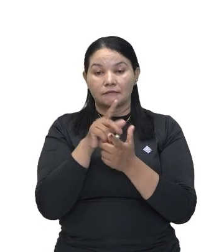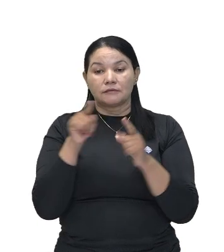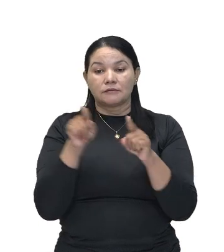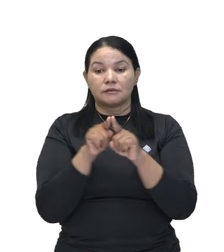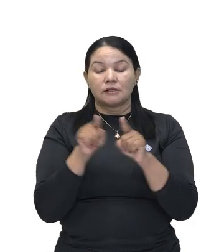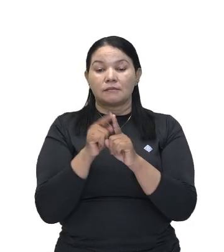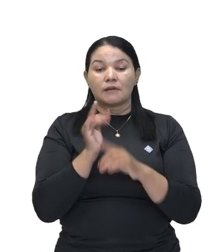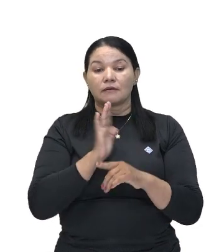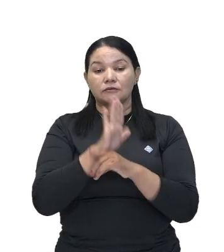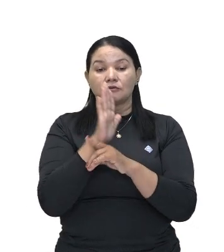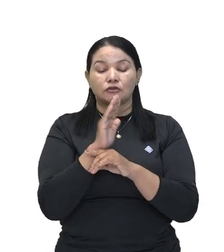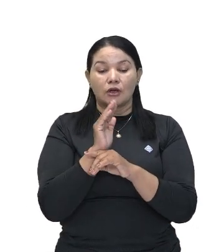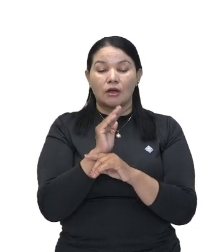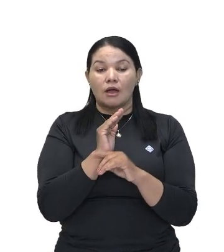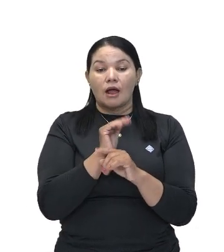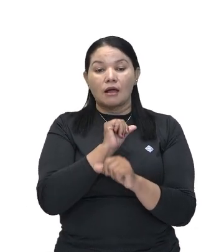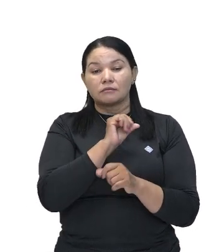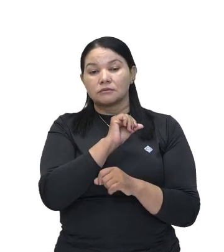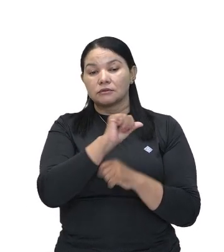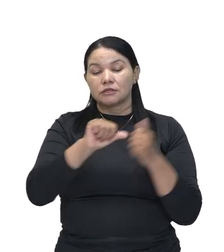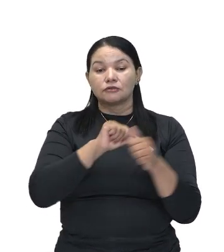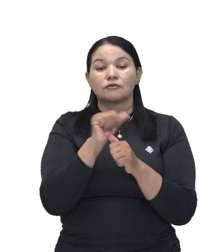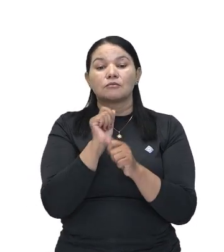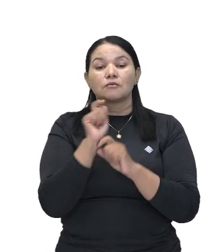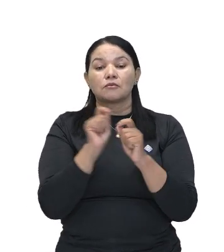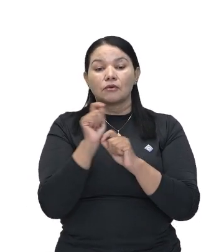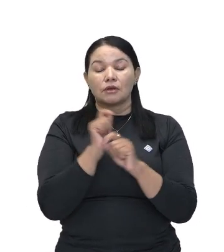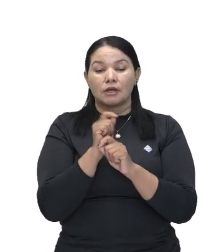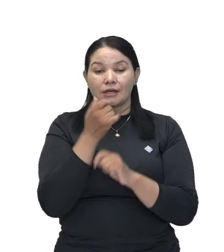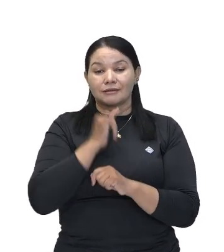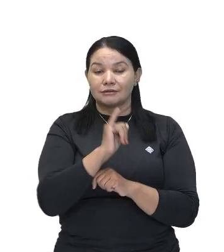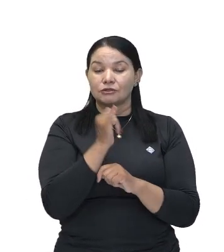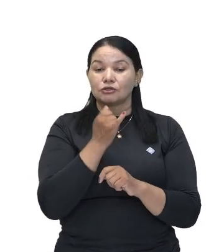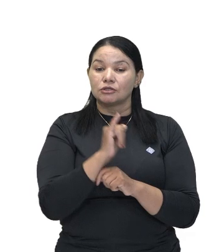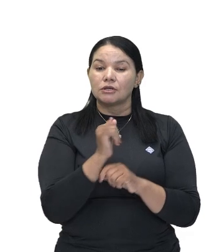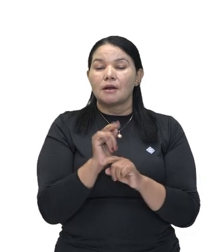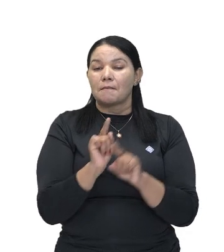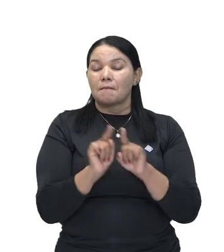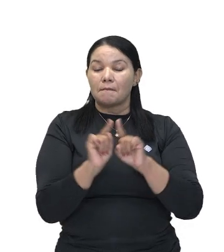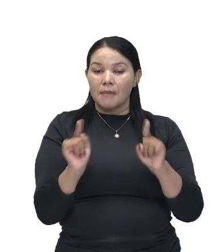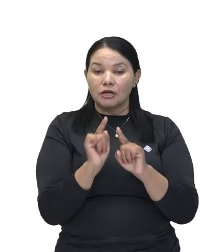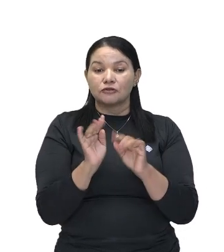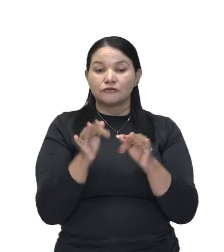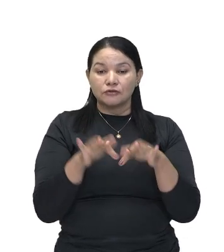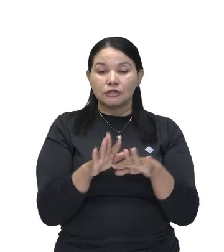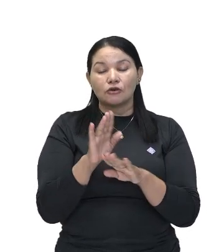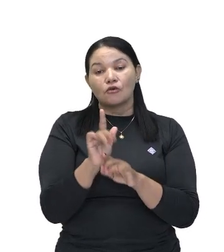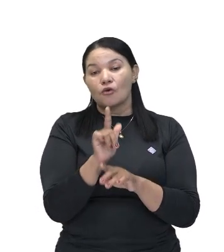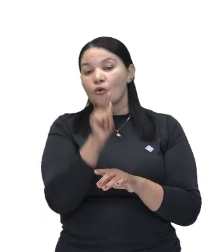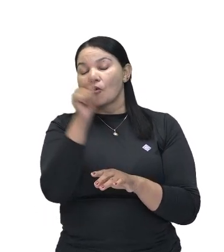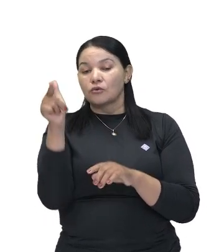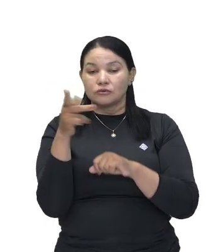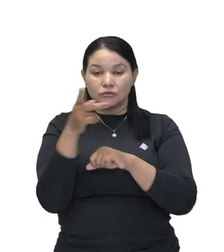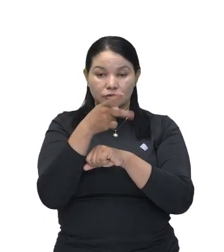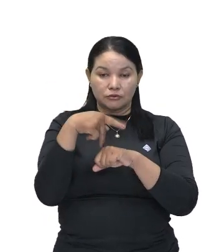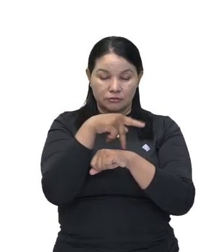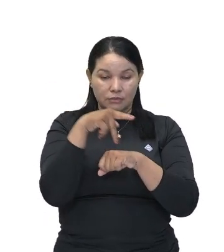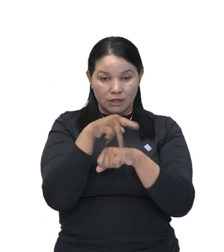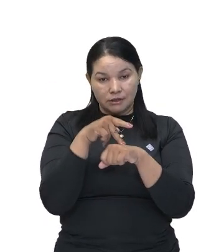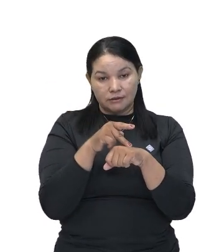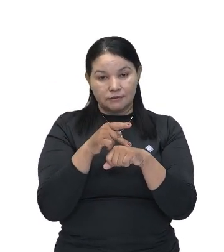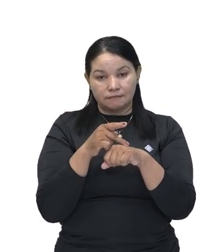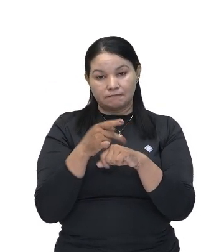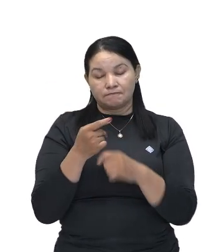vão transformar os produtos, essas indústrias, só que eles só vão ser finalizados em outros países.